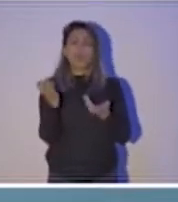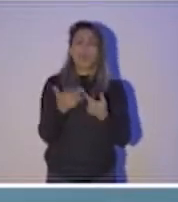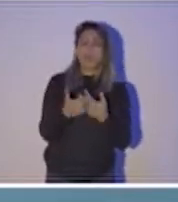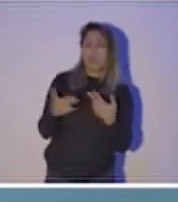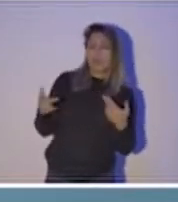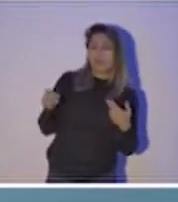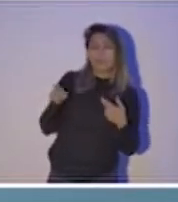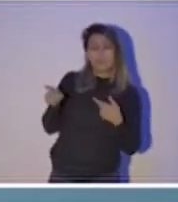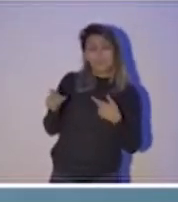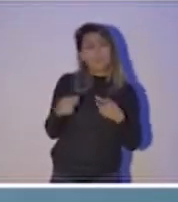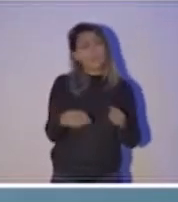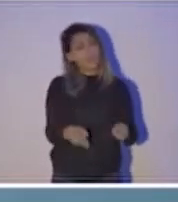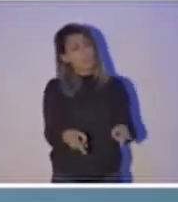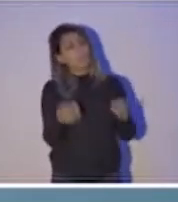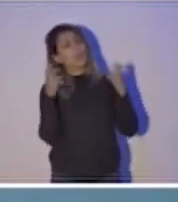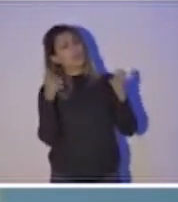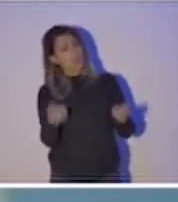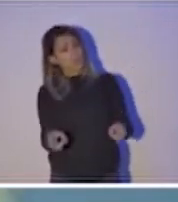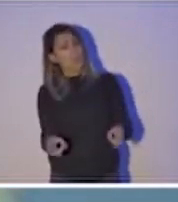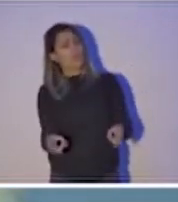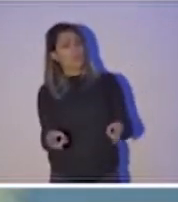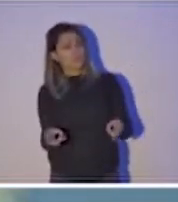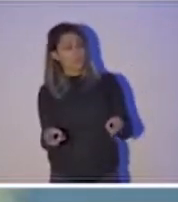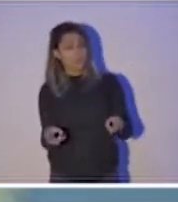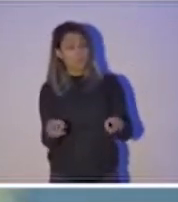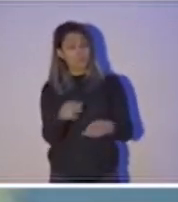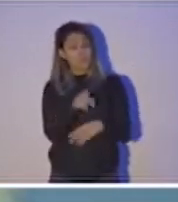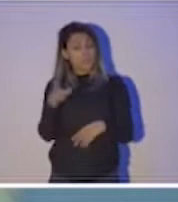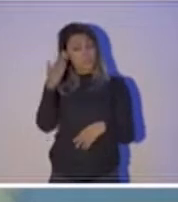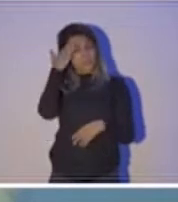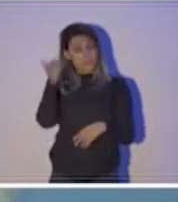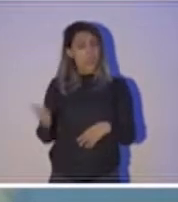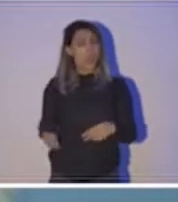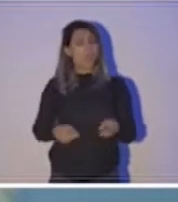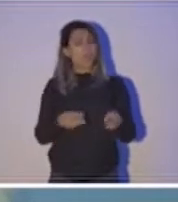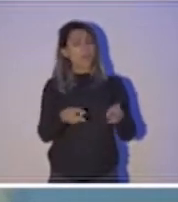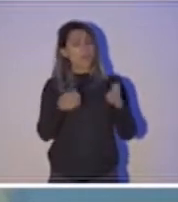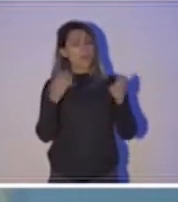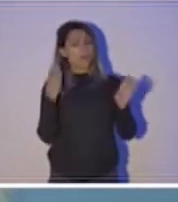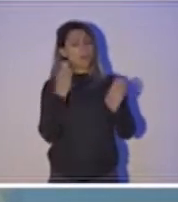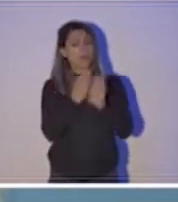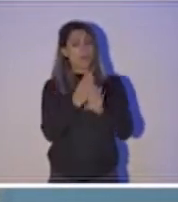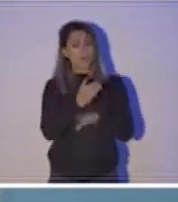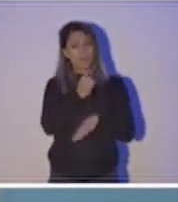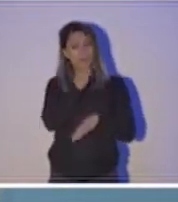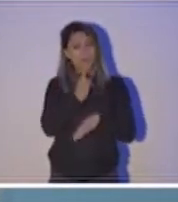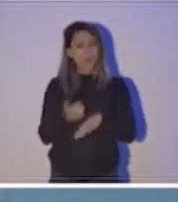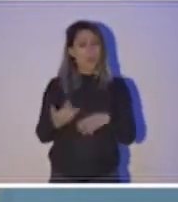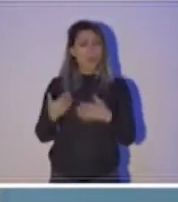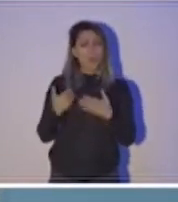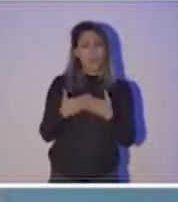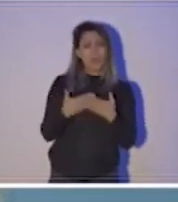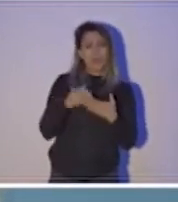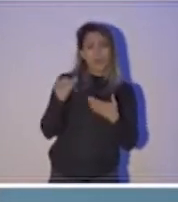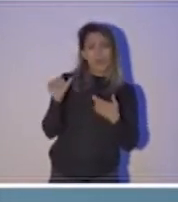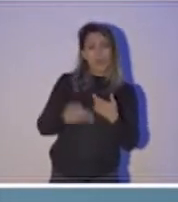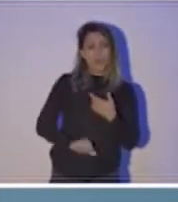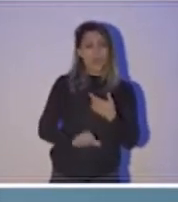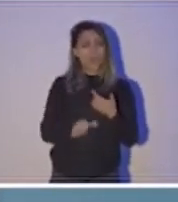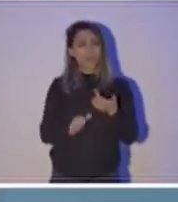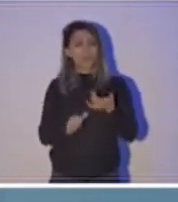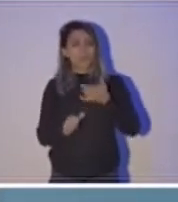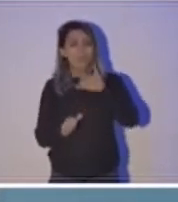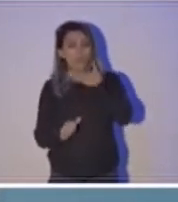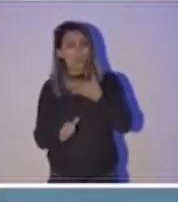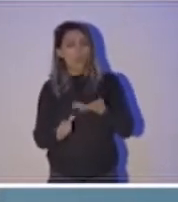qualquer maneira. Mas esses meninos e meninas sabem, sim, identificar quando uma aula é boa, quando a escola é feita, pensada